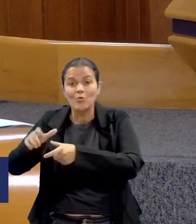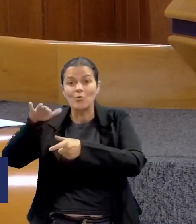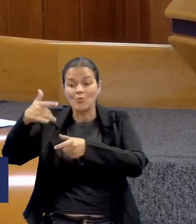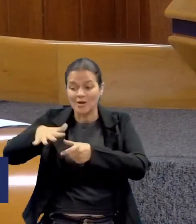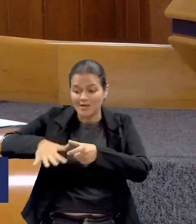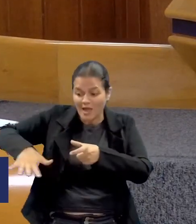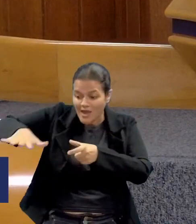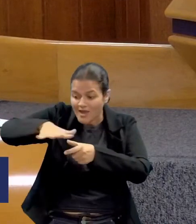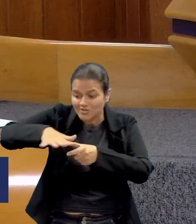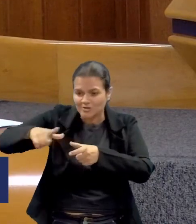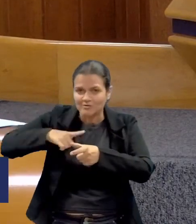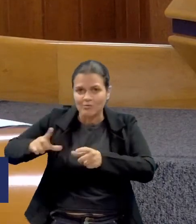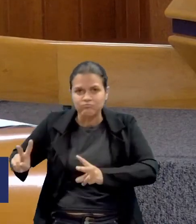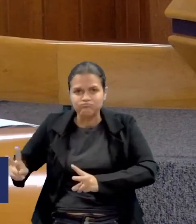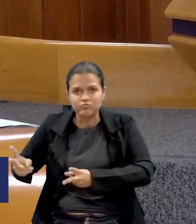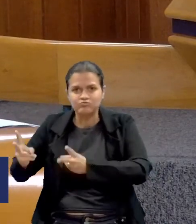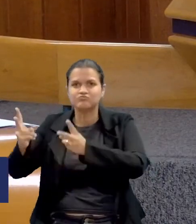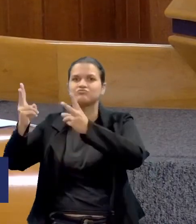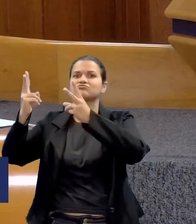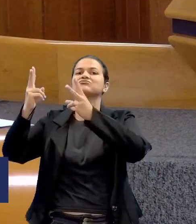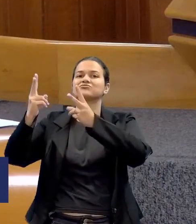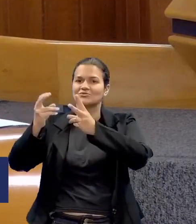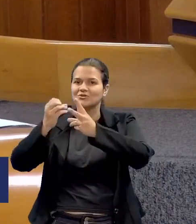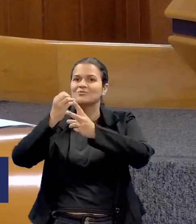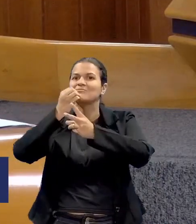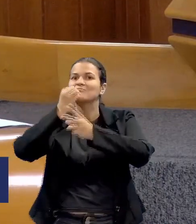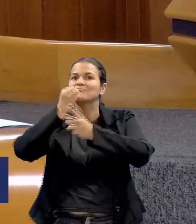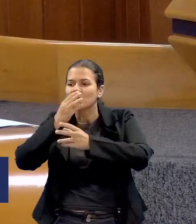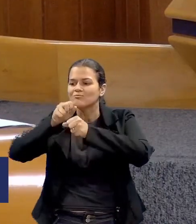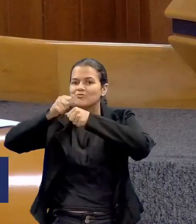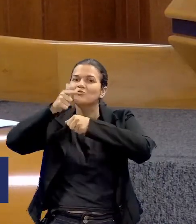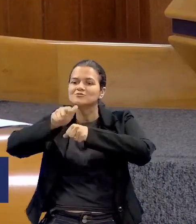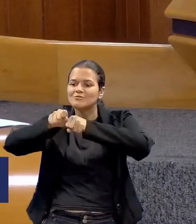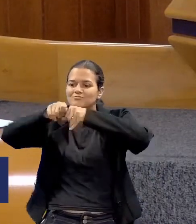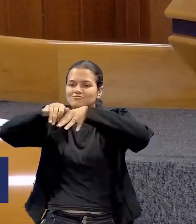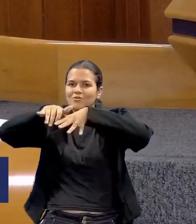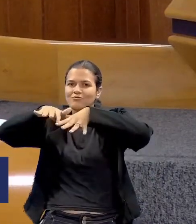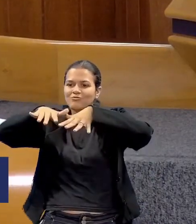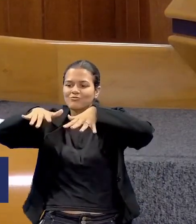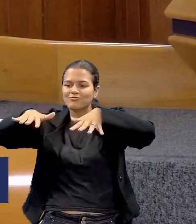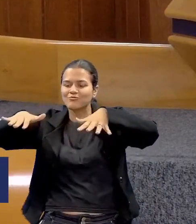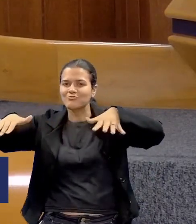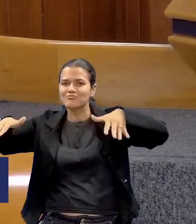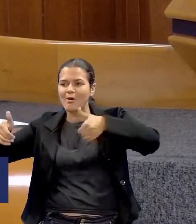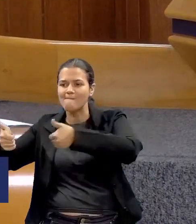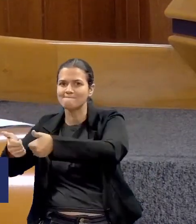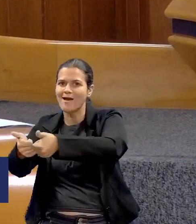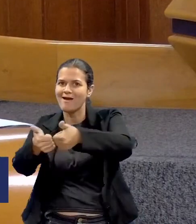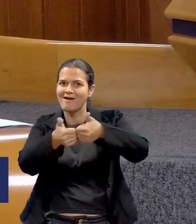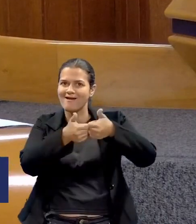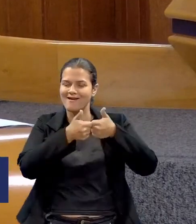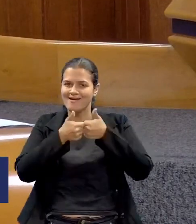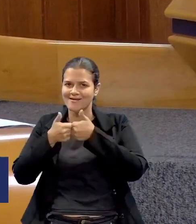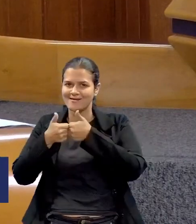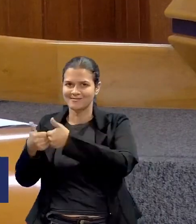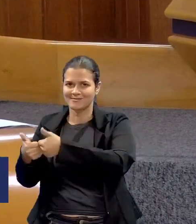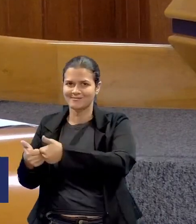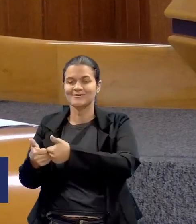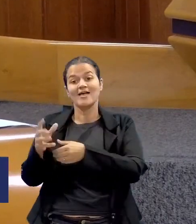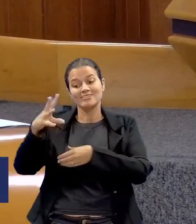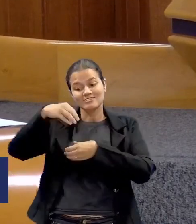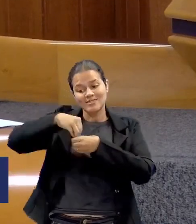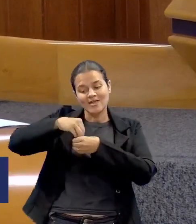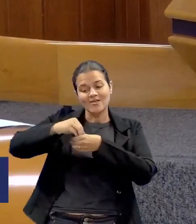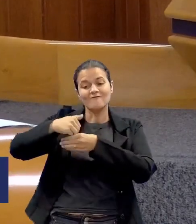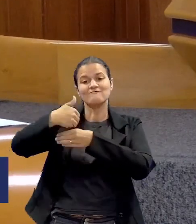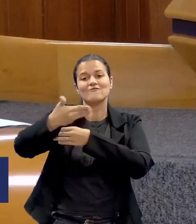prospera, sua boa fortuna espalha-se pelos territórios adjacentes, dentro e fora da federação